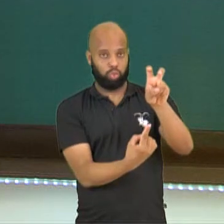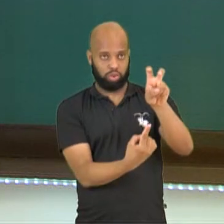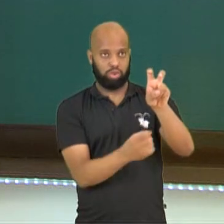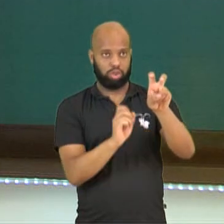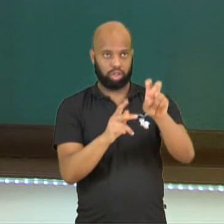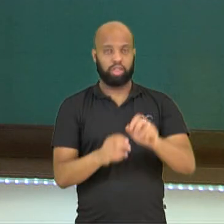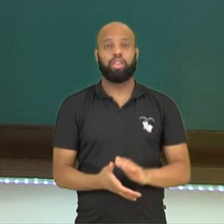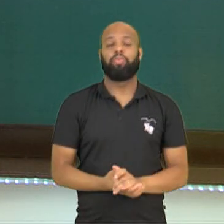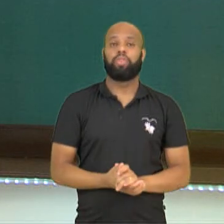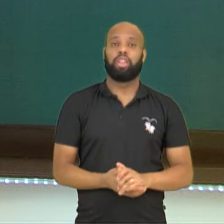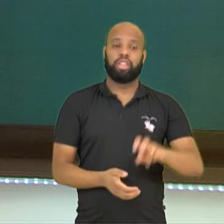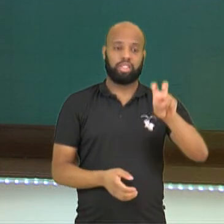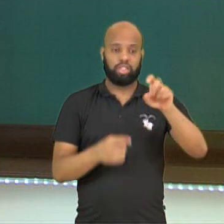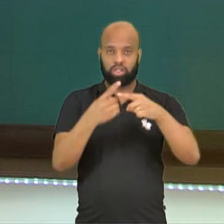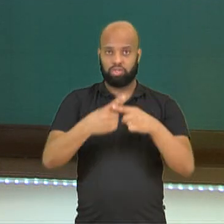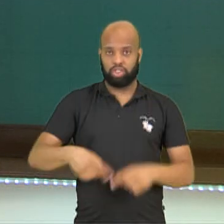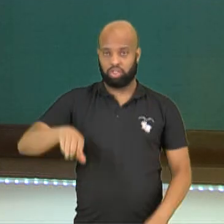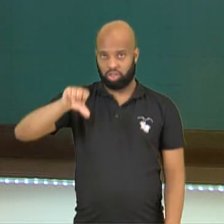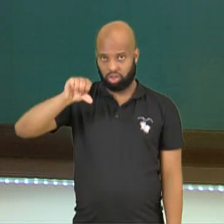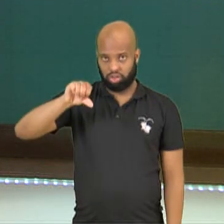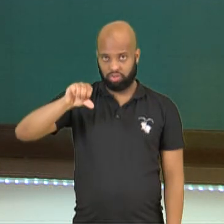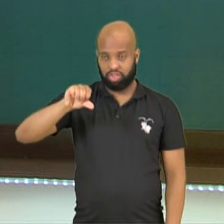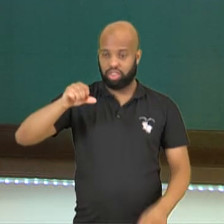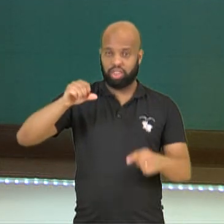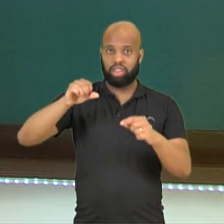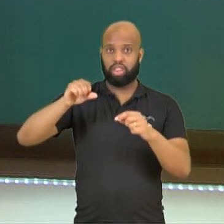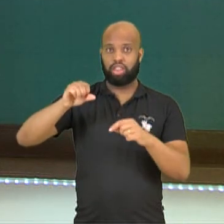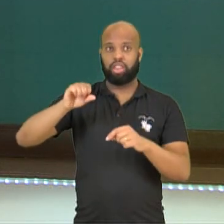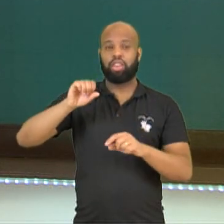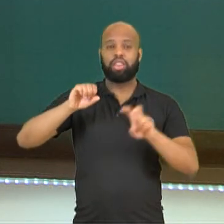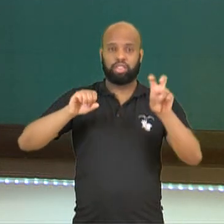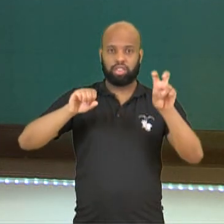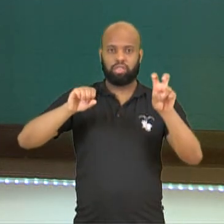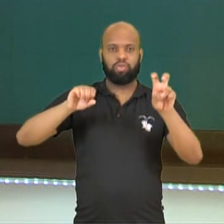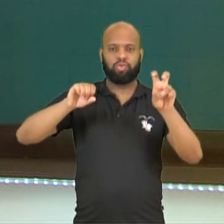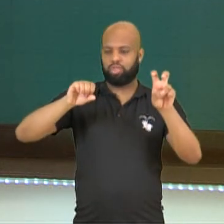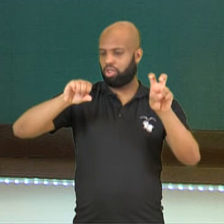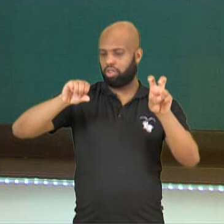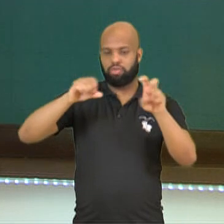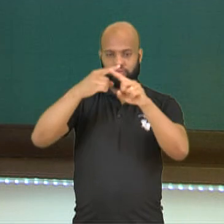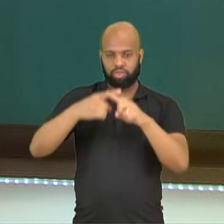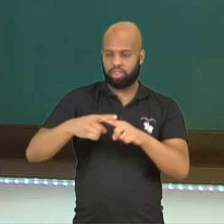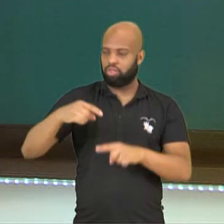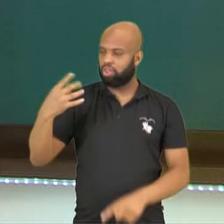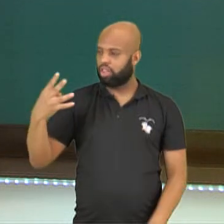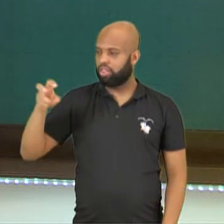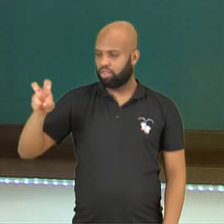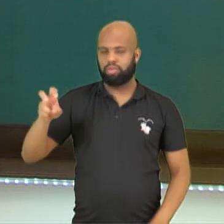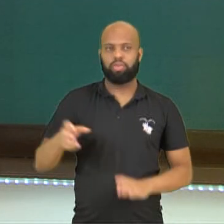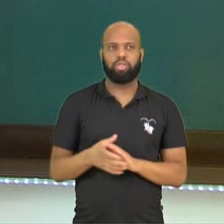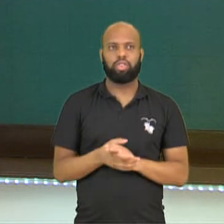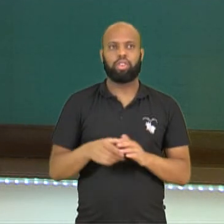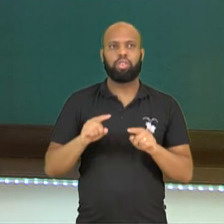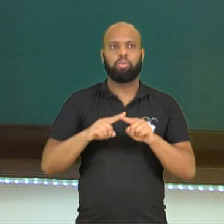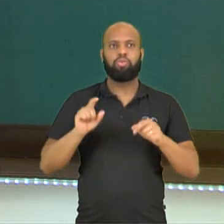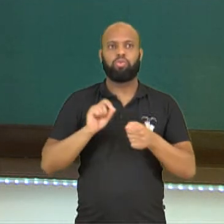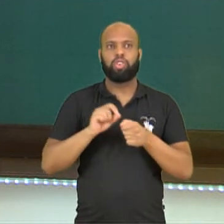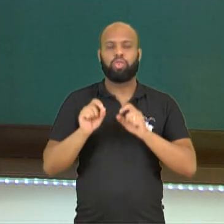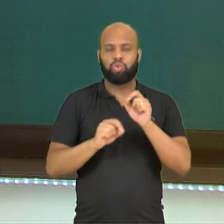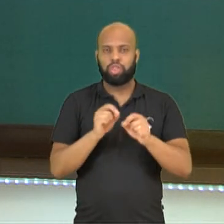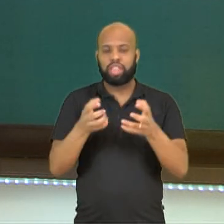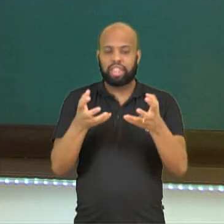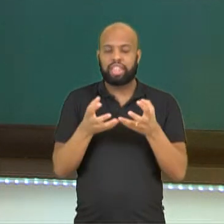aqui em cima, 5 vezes 9 vezes 10. 5 vezes 9 é 45. Mas aí, o que ele quis fazer, gente? Ele